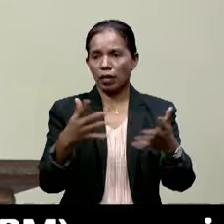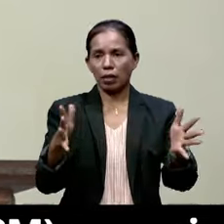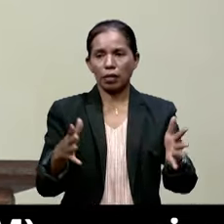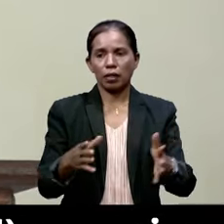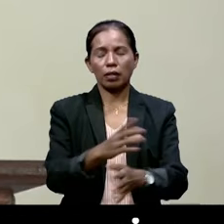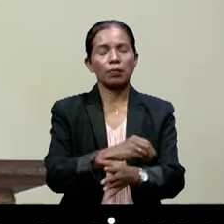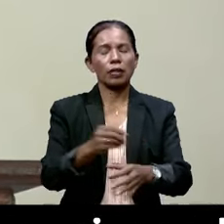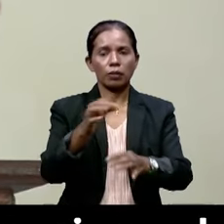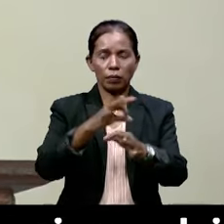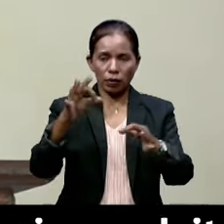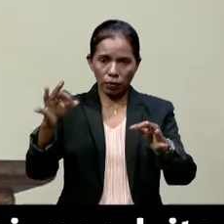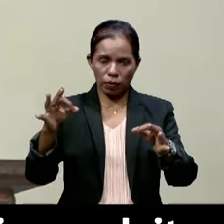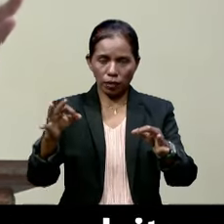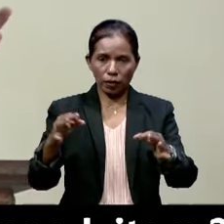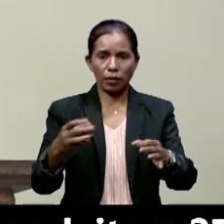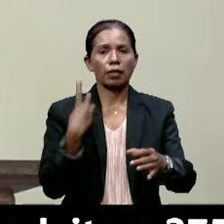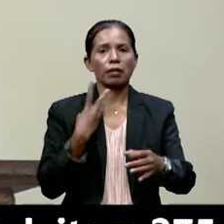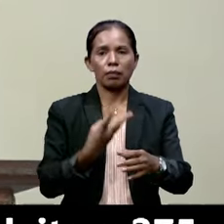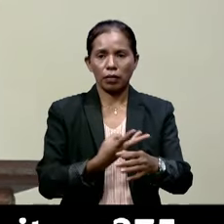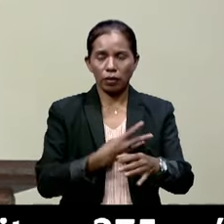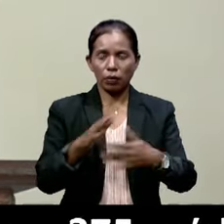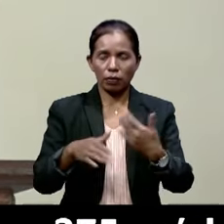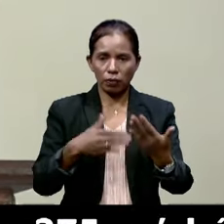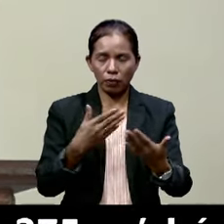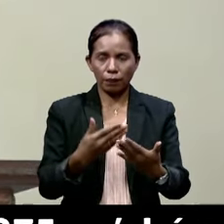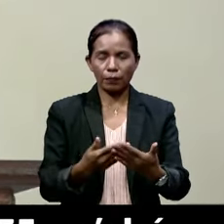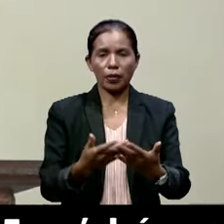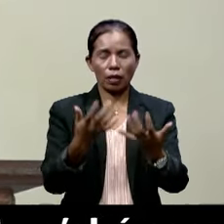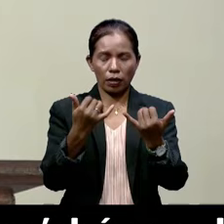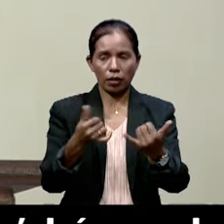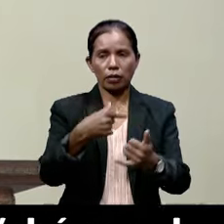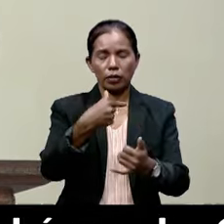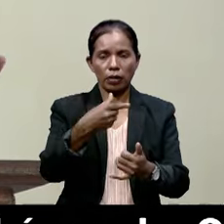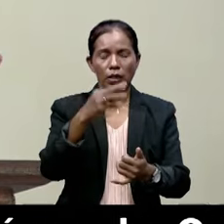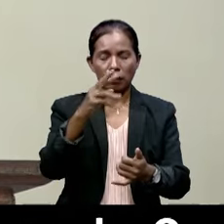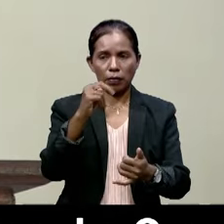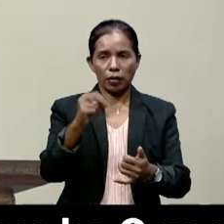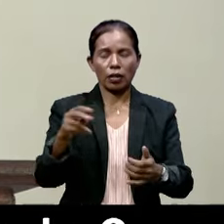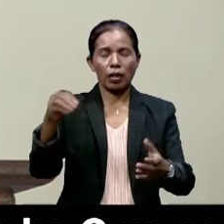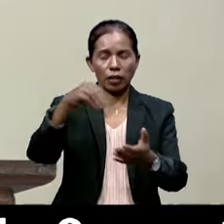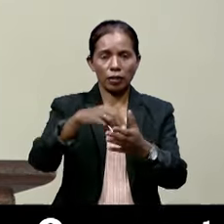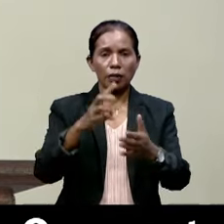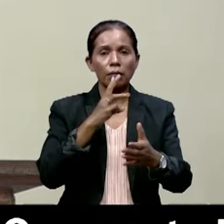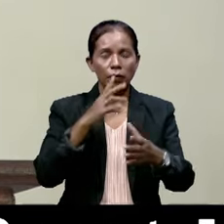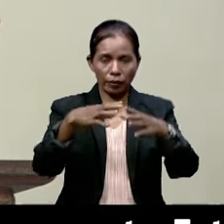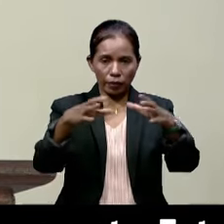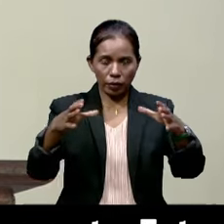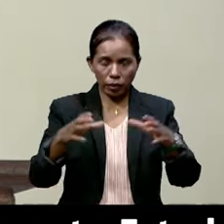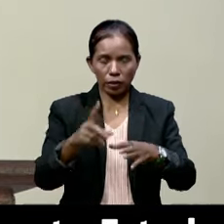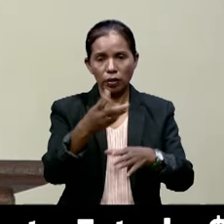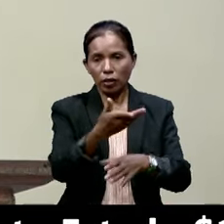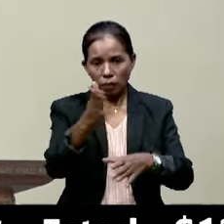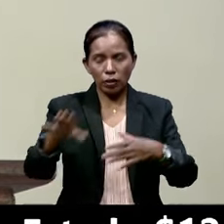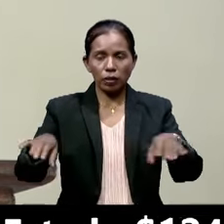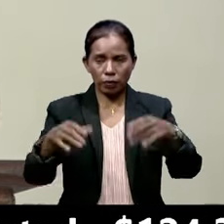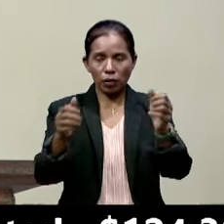espiritual nian, maran ita ne vida fuang nian. Então, GMN saia nessa posuang ida, neve me imisera serviço hamotuk